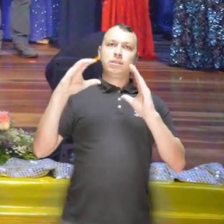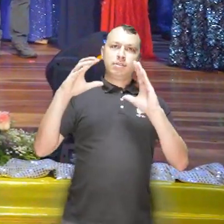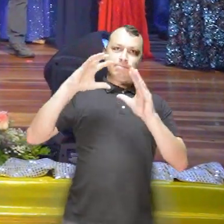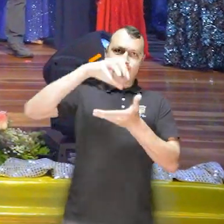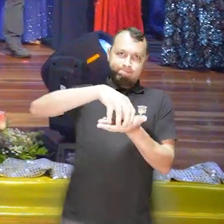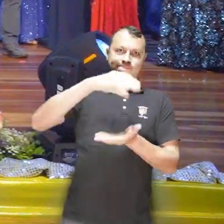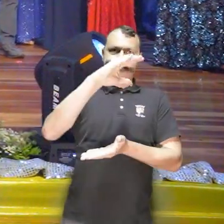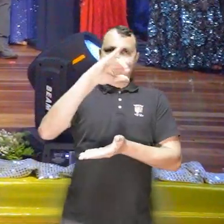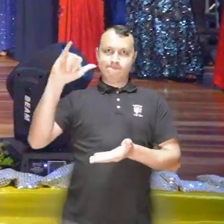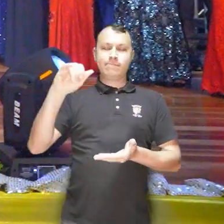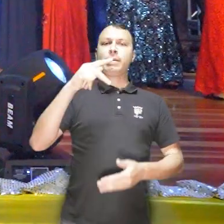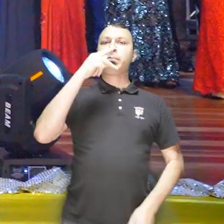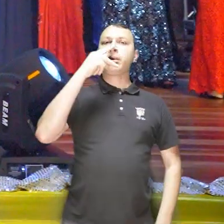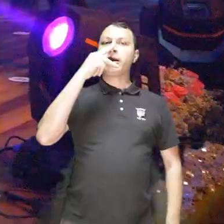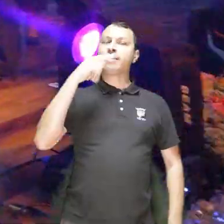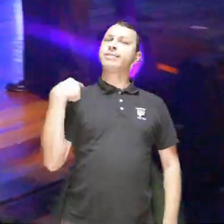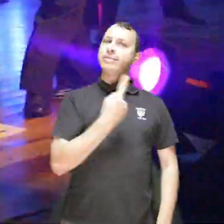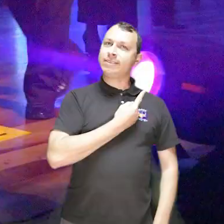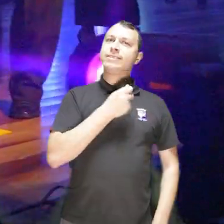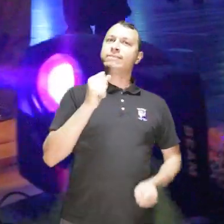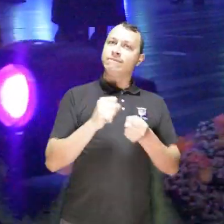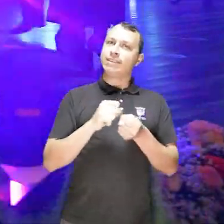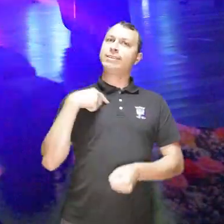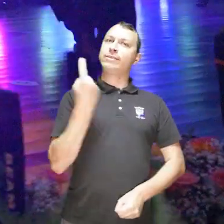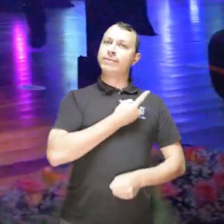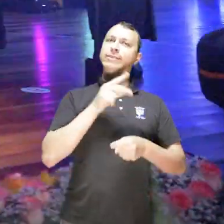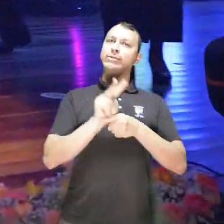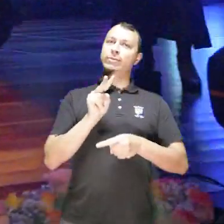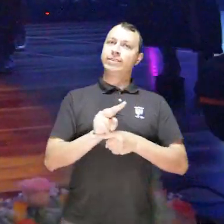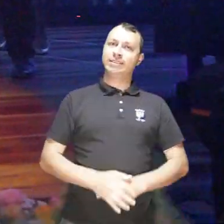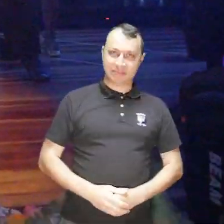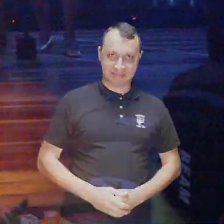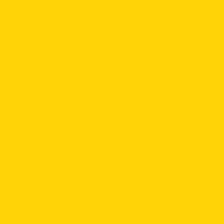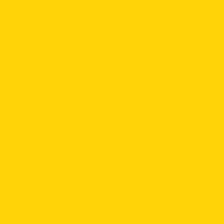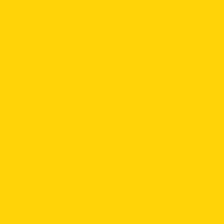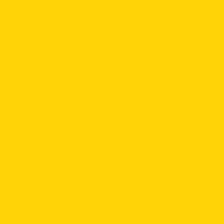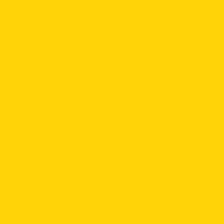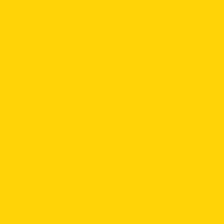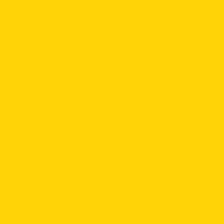participante do CCI. Pinhais. A gente faz, a gente cuida.